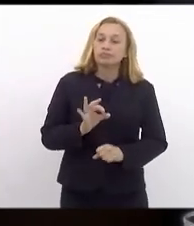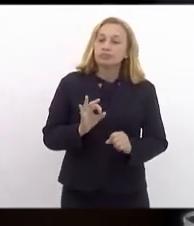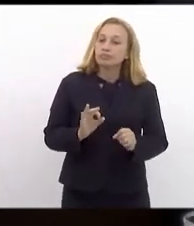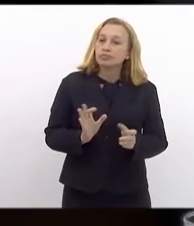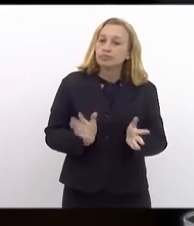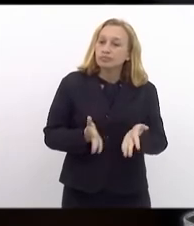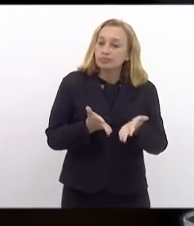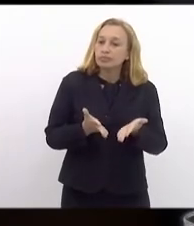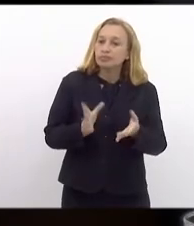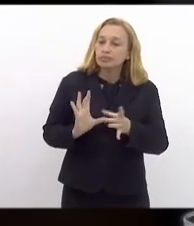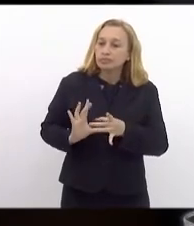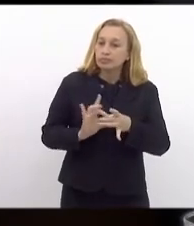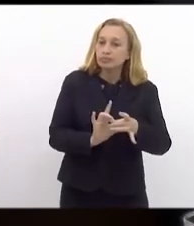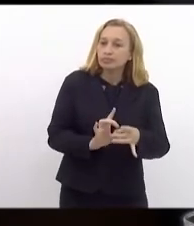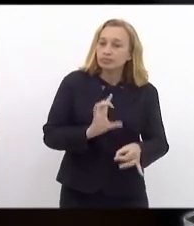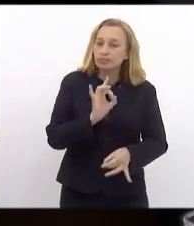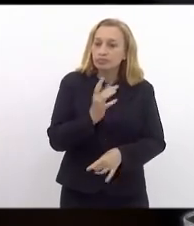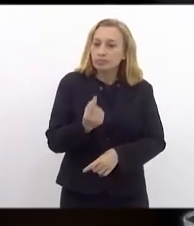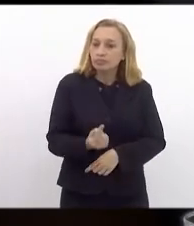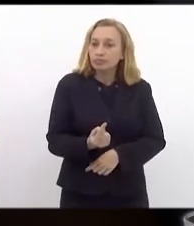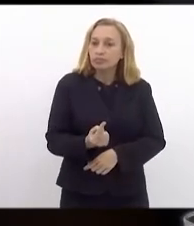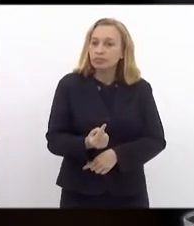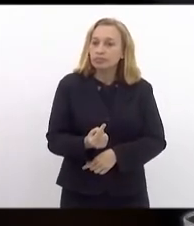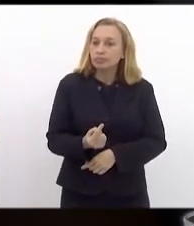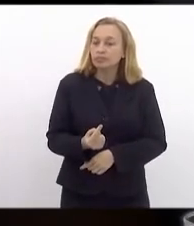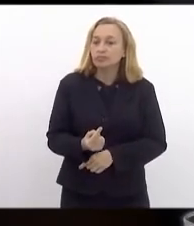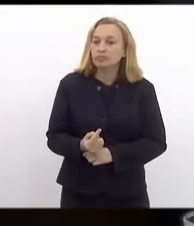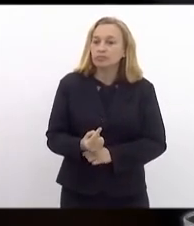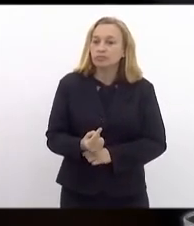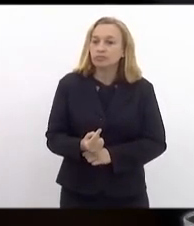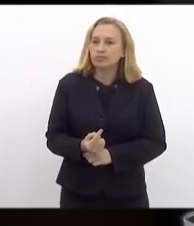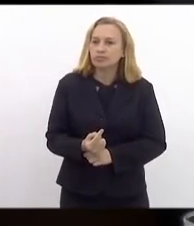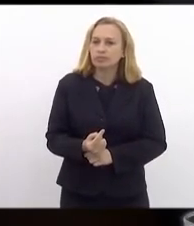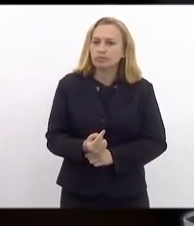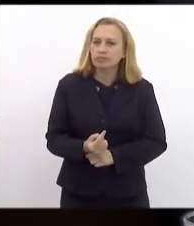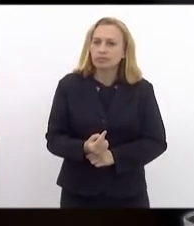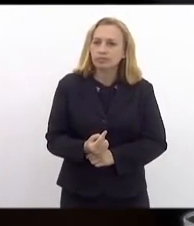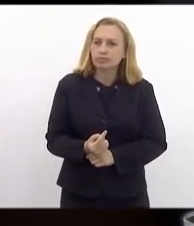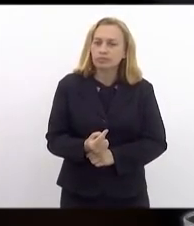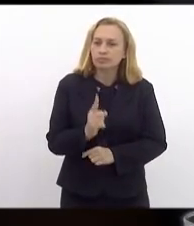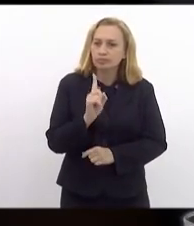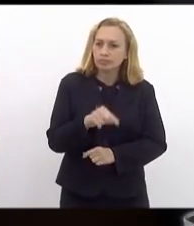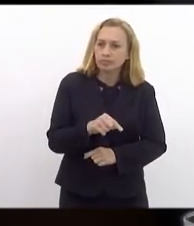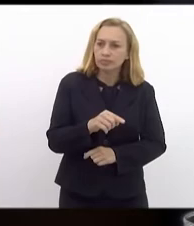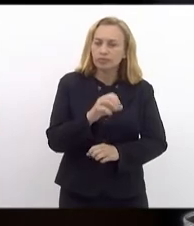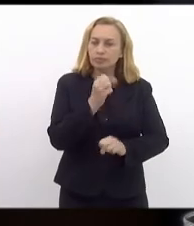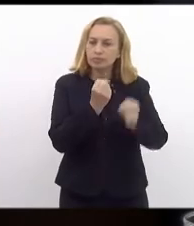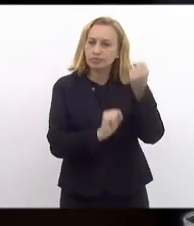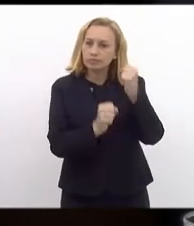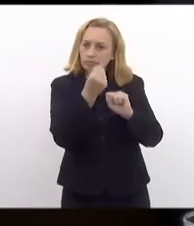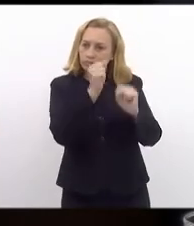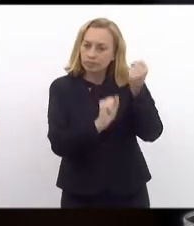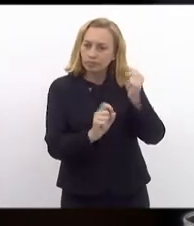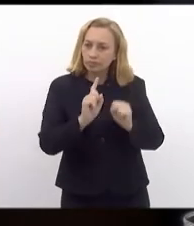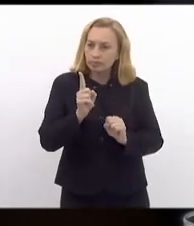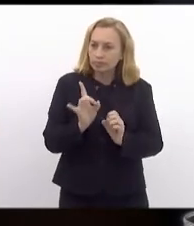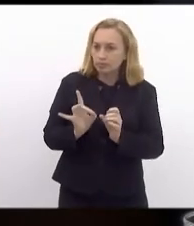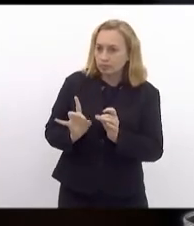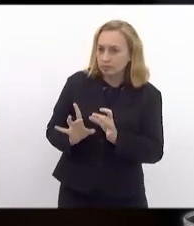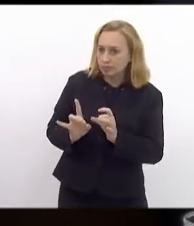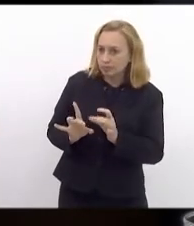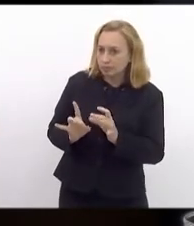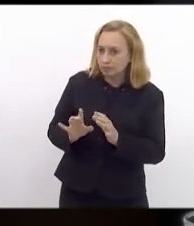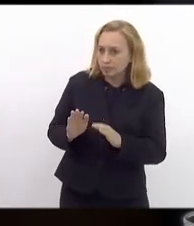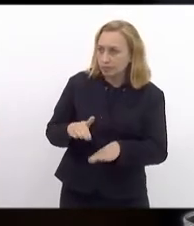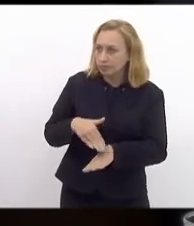incentivo se vincula apenas e tão somente a aquilo que seja industrializado no local não importado de